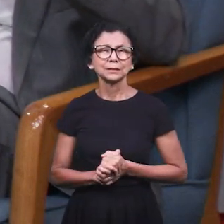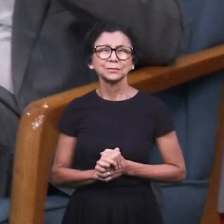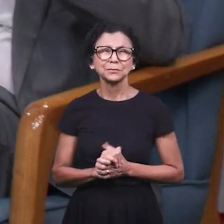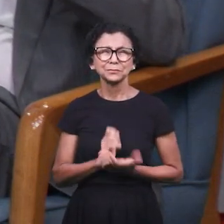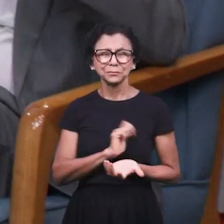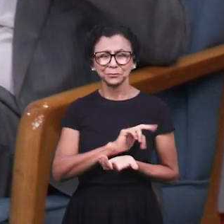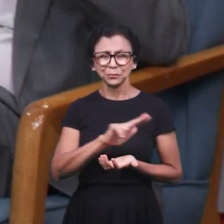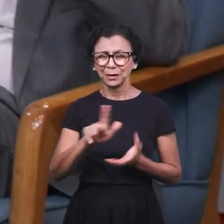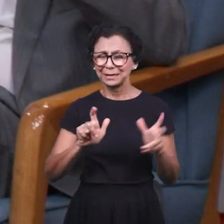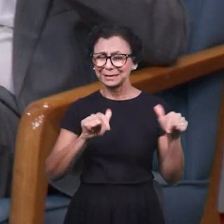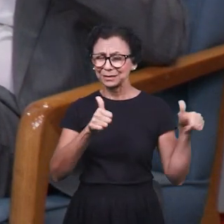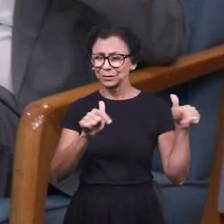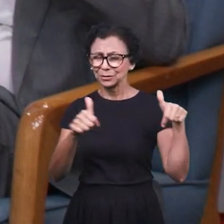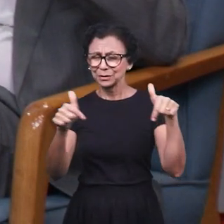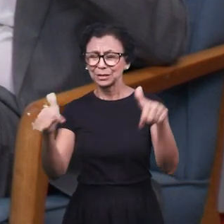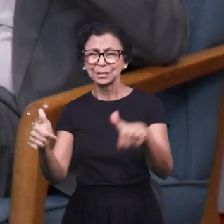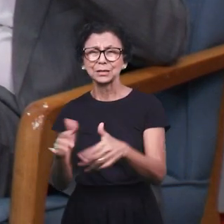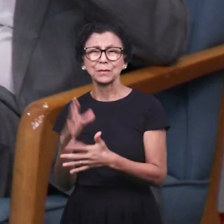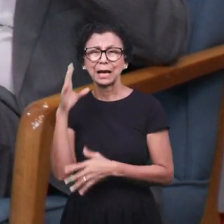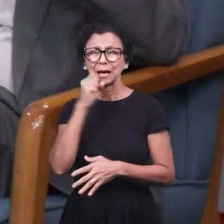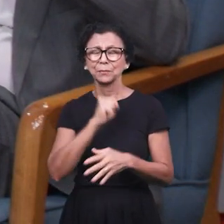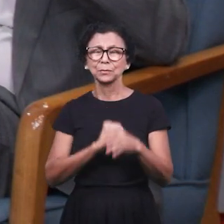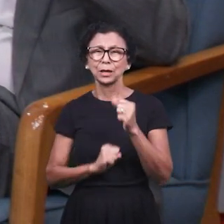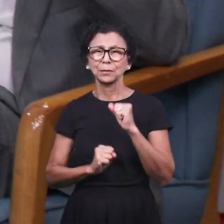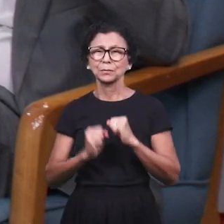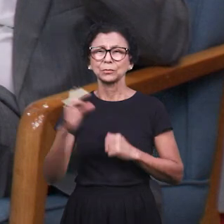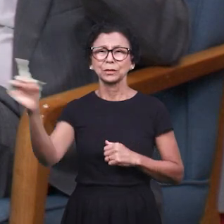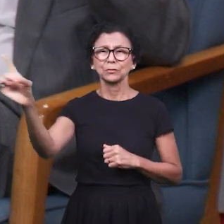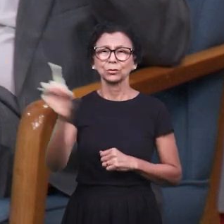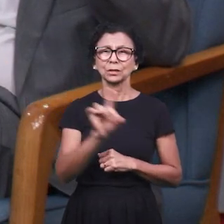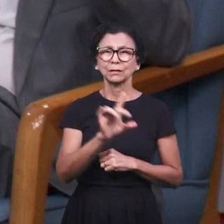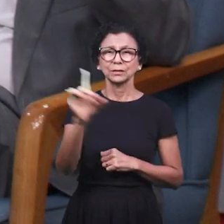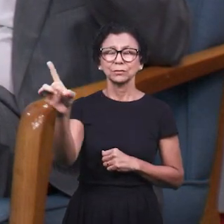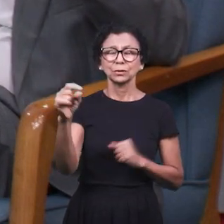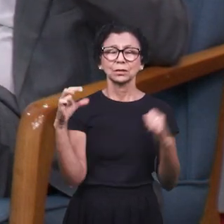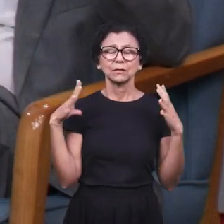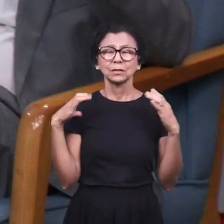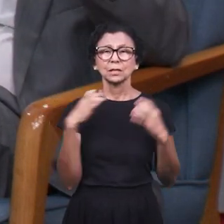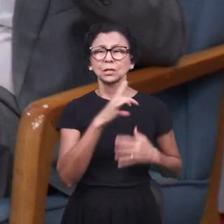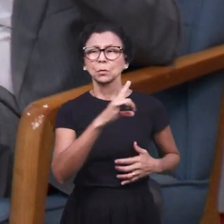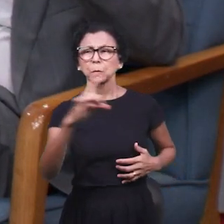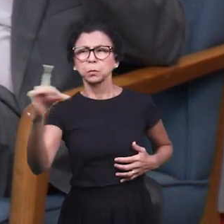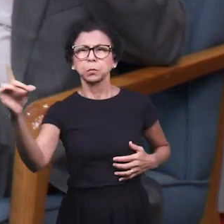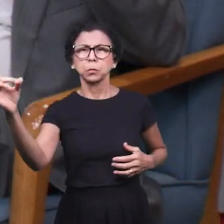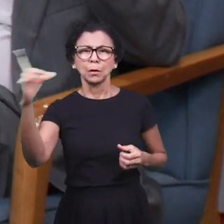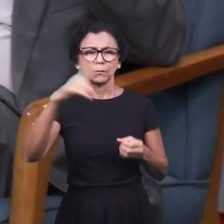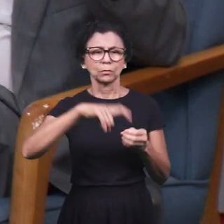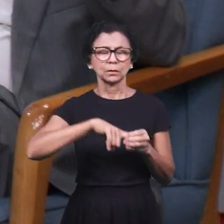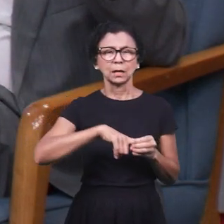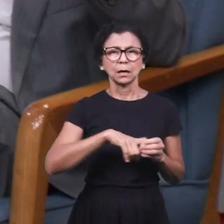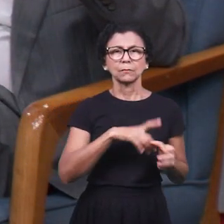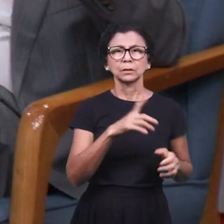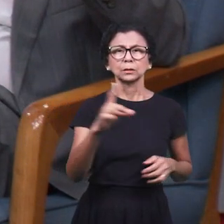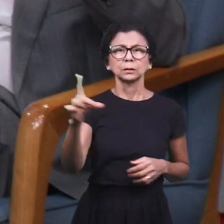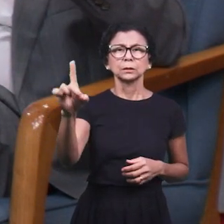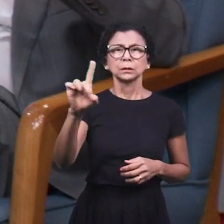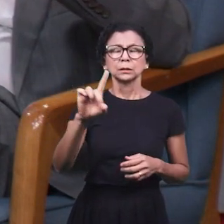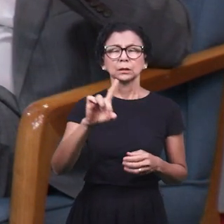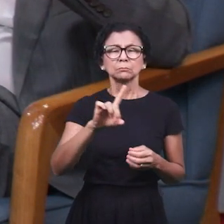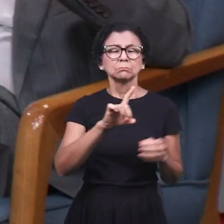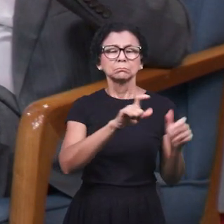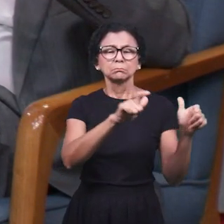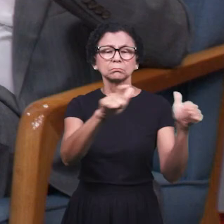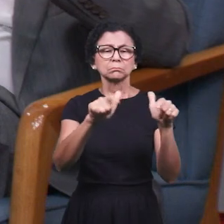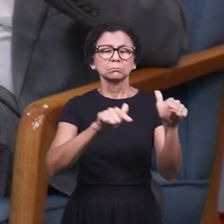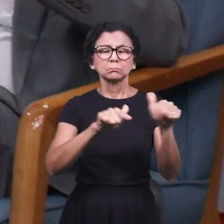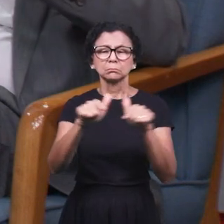essa ministração. Os anjos iam numa velocidade incrível, iam e voltavam, ministrando. Isso tudo